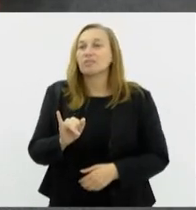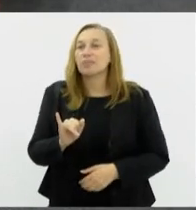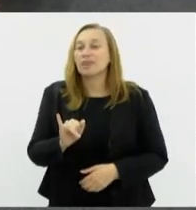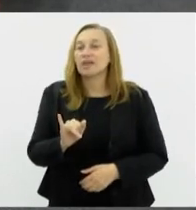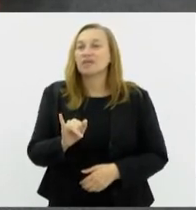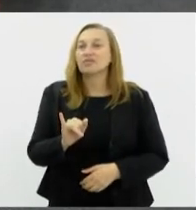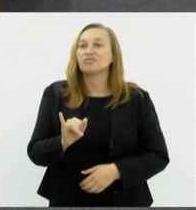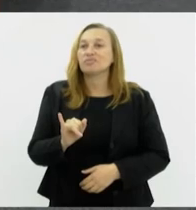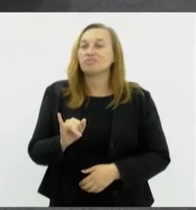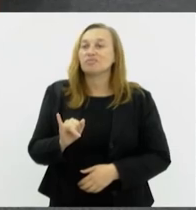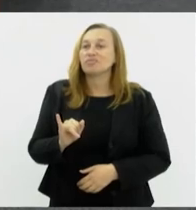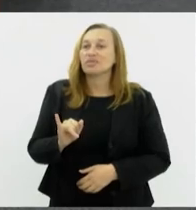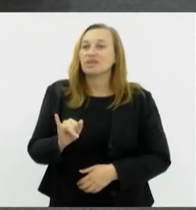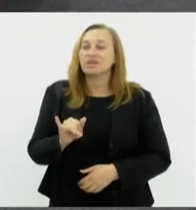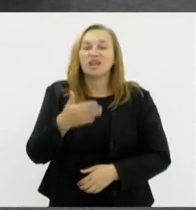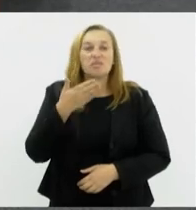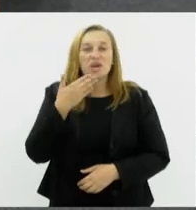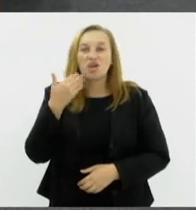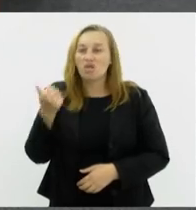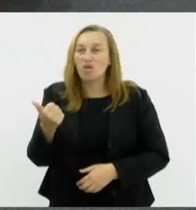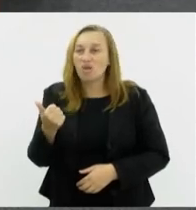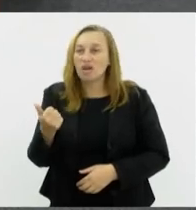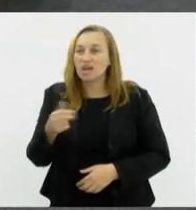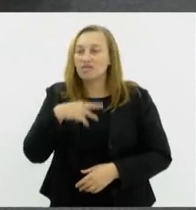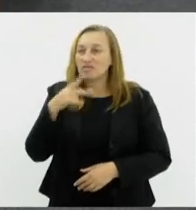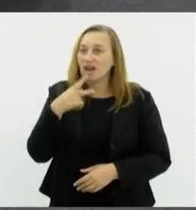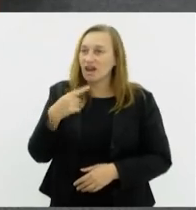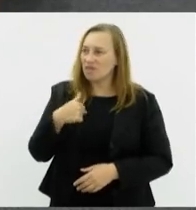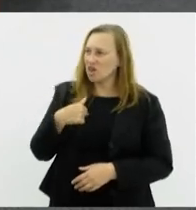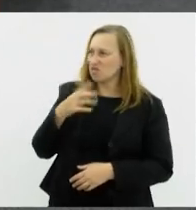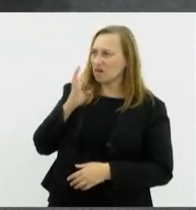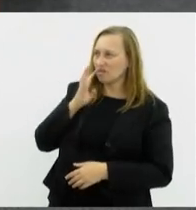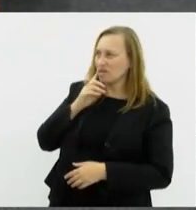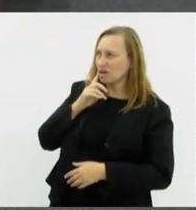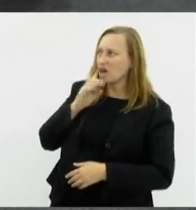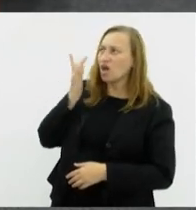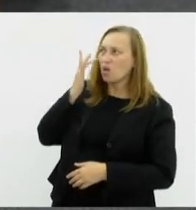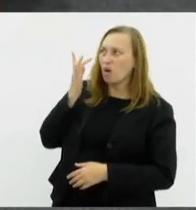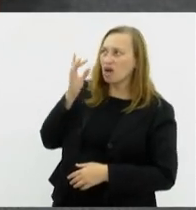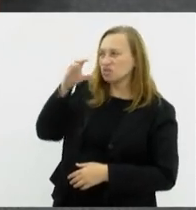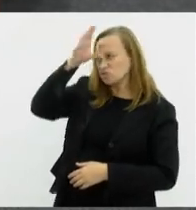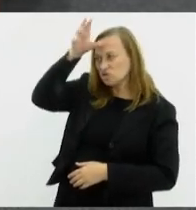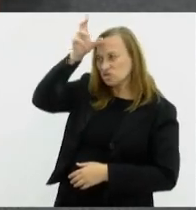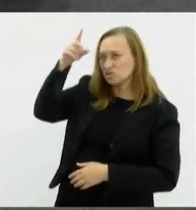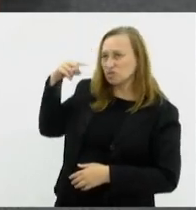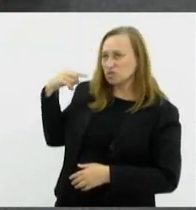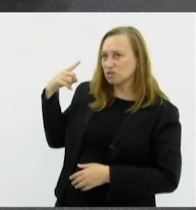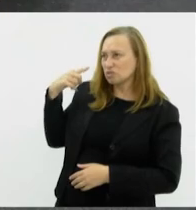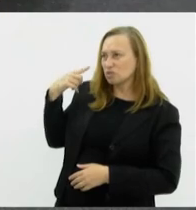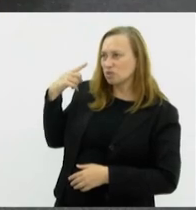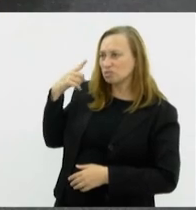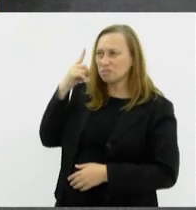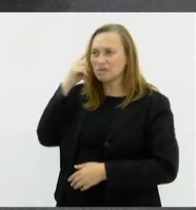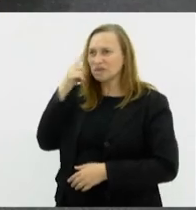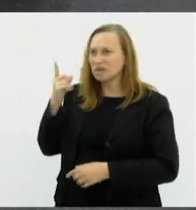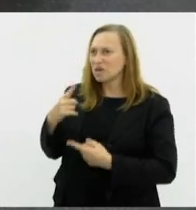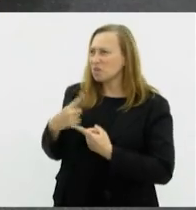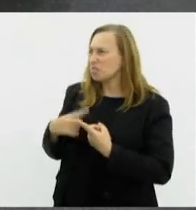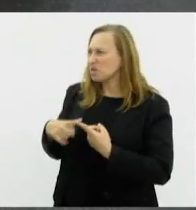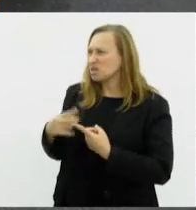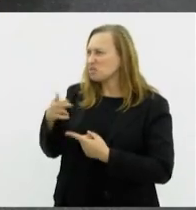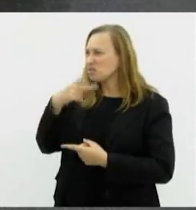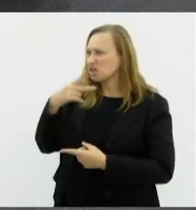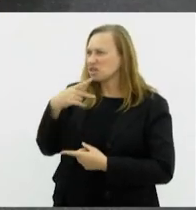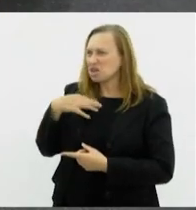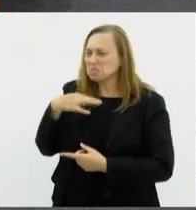Clube será assim, assim. Eles falavam de uma forma que eu falava, eu acho que meus tios são meio desconexos assim, de pensamento, porque eles estão falando uma coisa